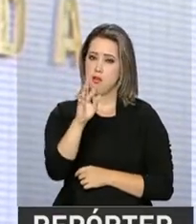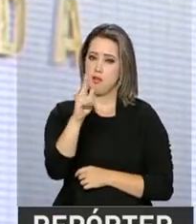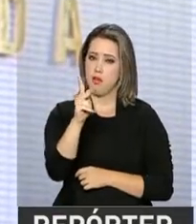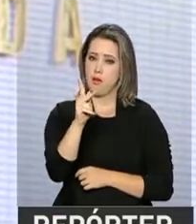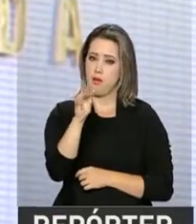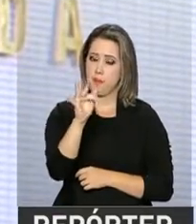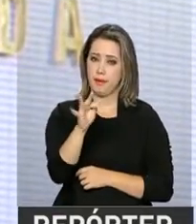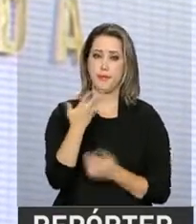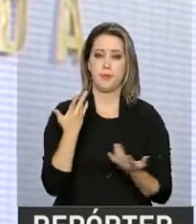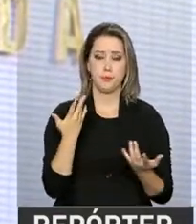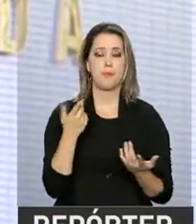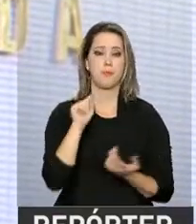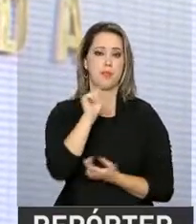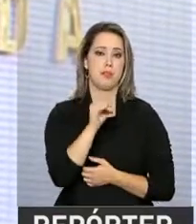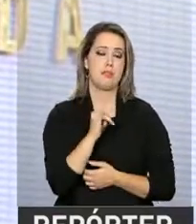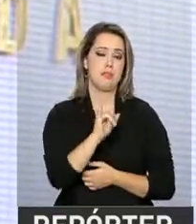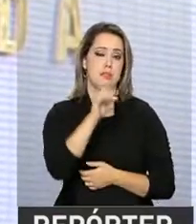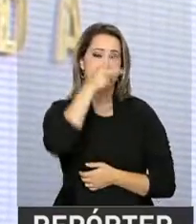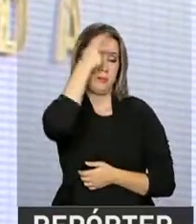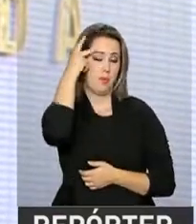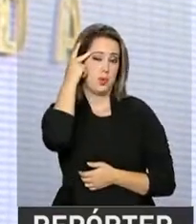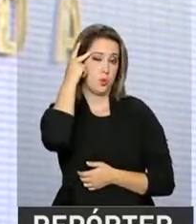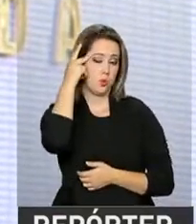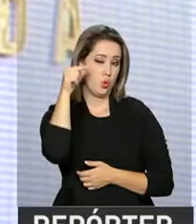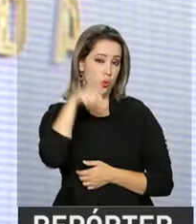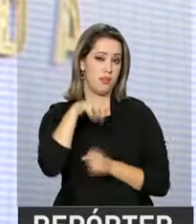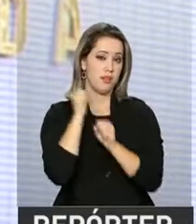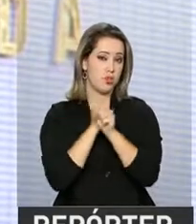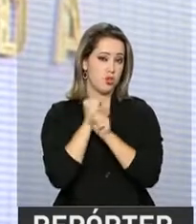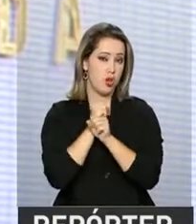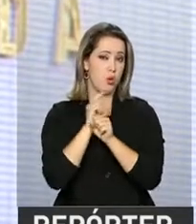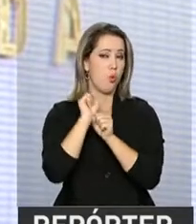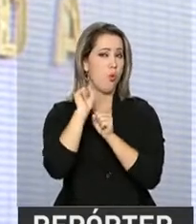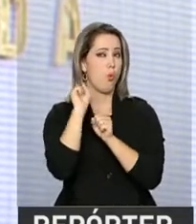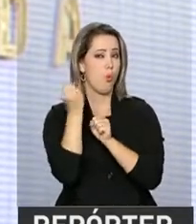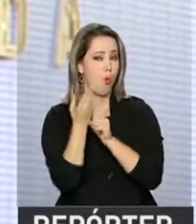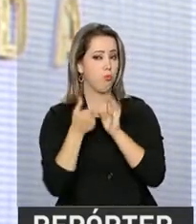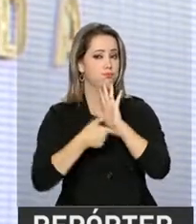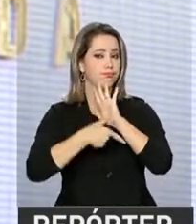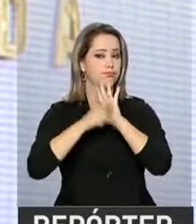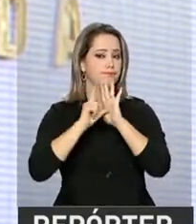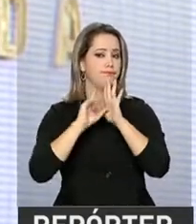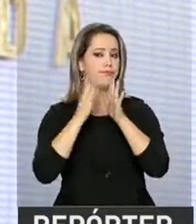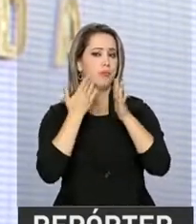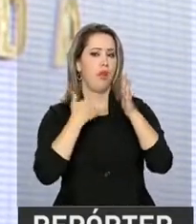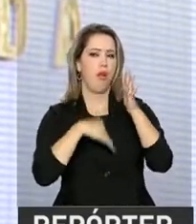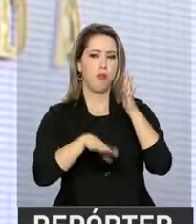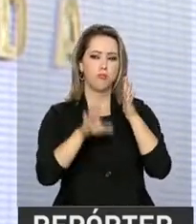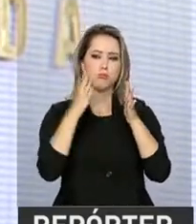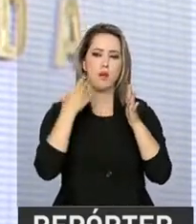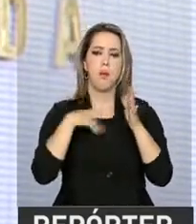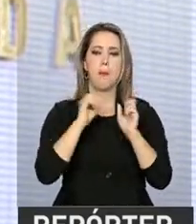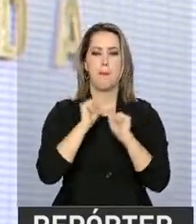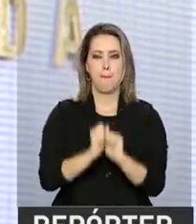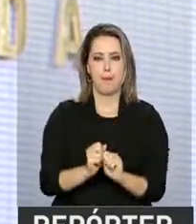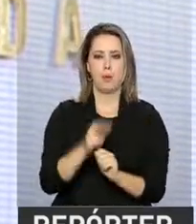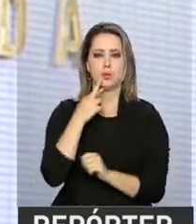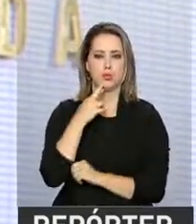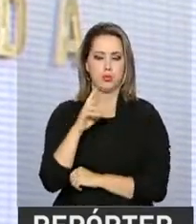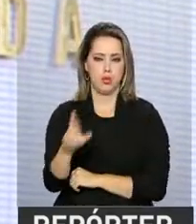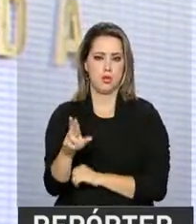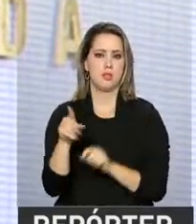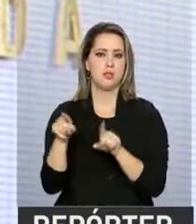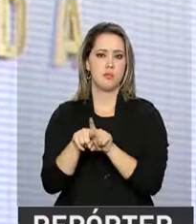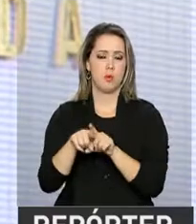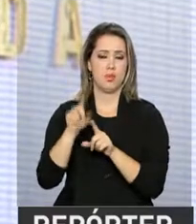contribuinte do IRPF 2017 ou anos anteriores, que esteja na malha, por exemplo, ele pode retificar, resolvendo a